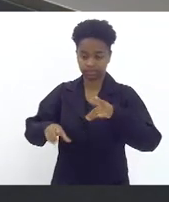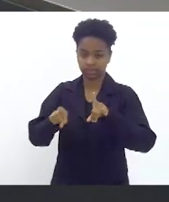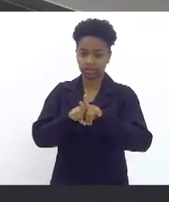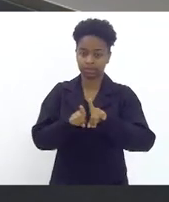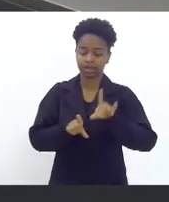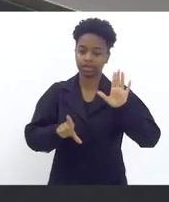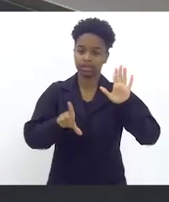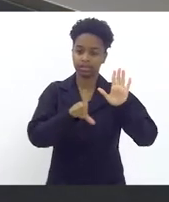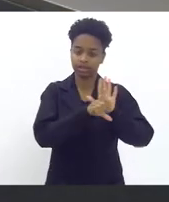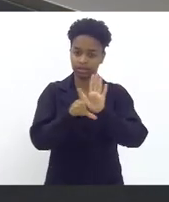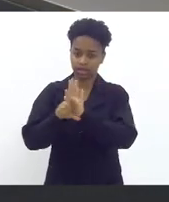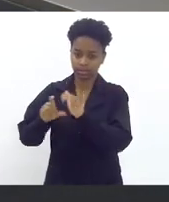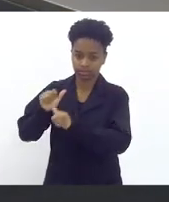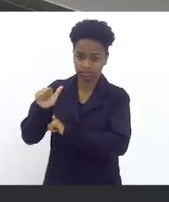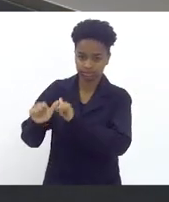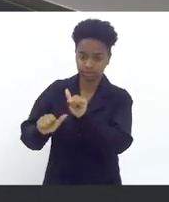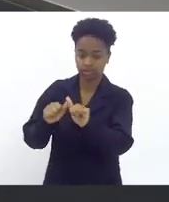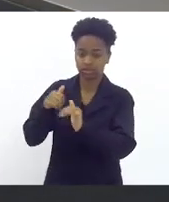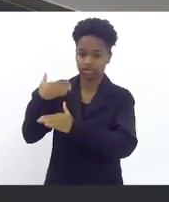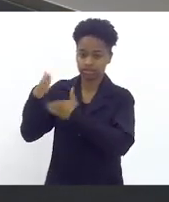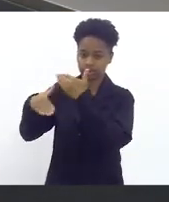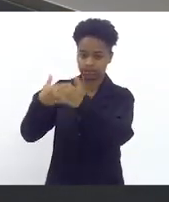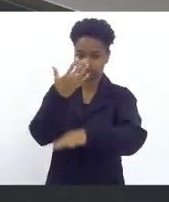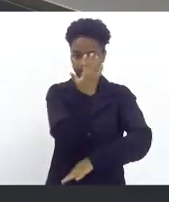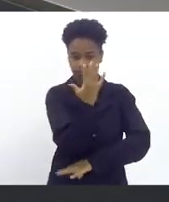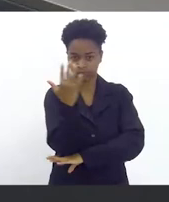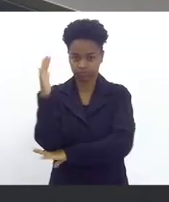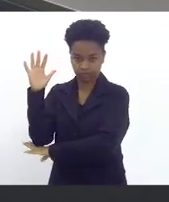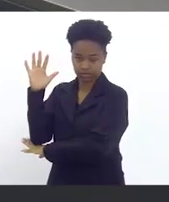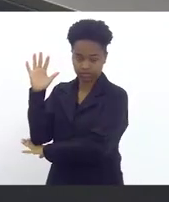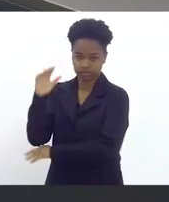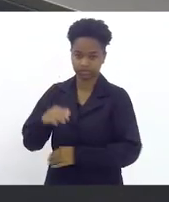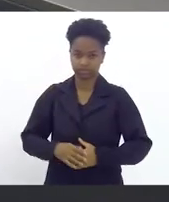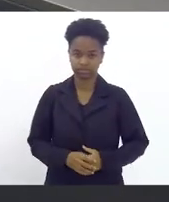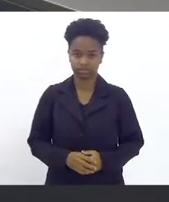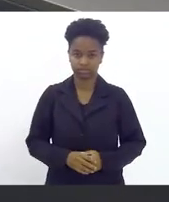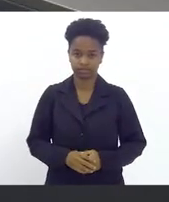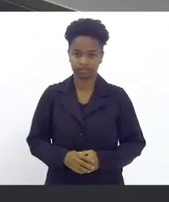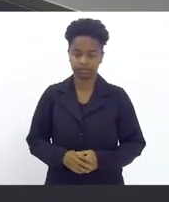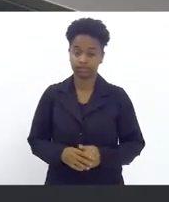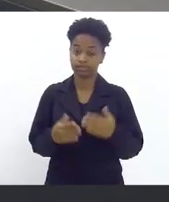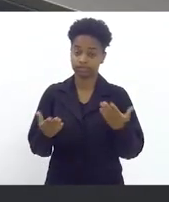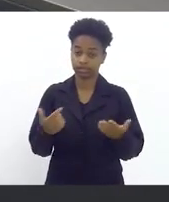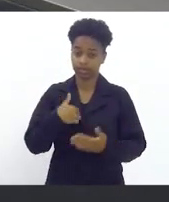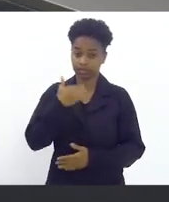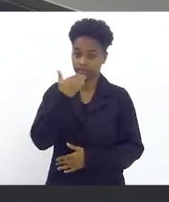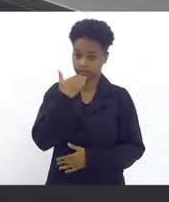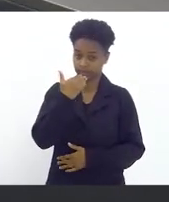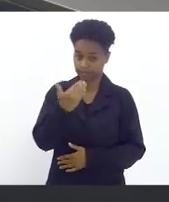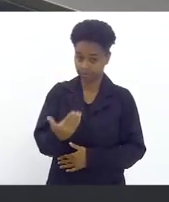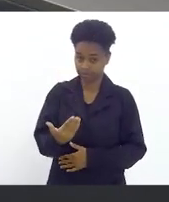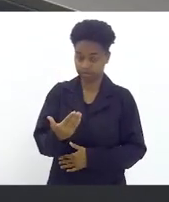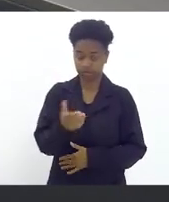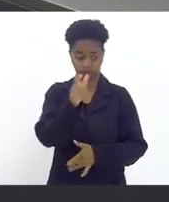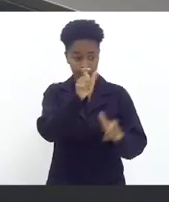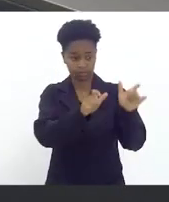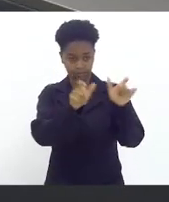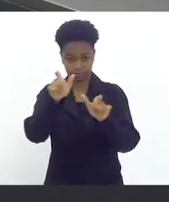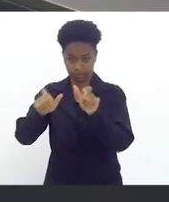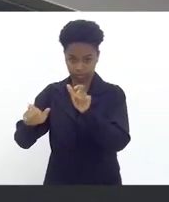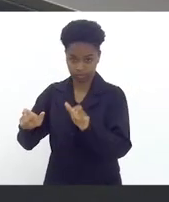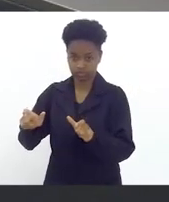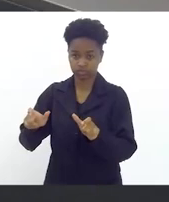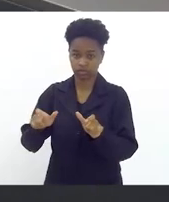restauração as leis de desenvolvimento florestal bem vou pedir aqui o pessoal que tá aqui na